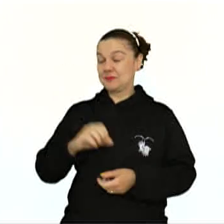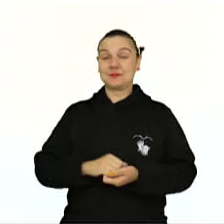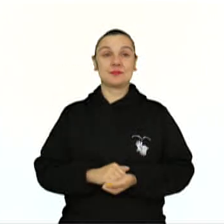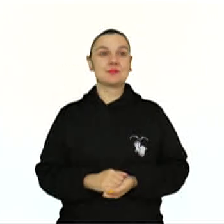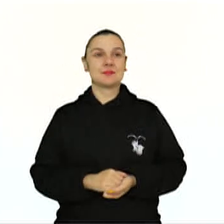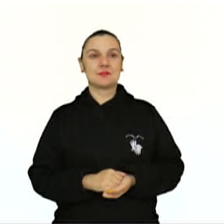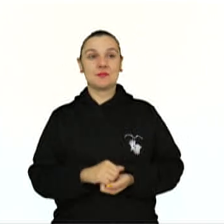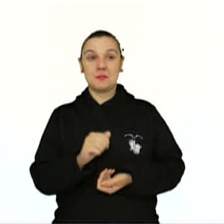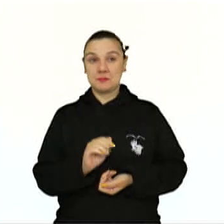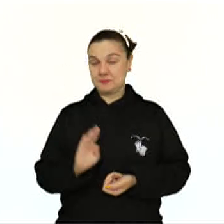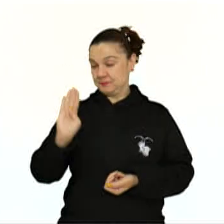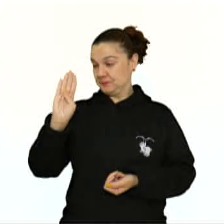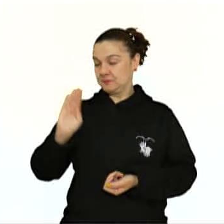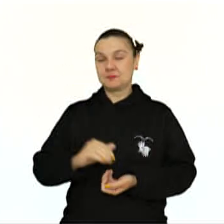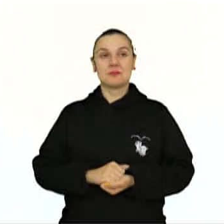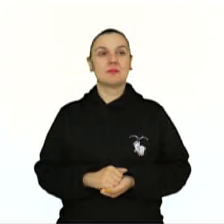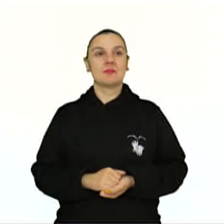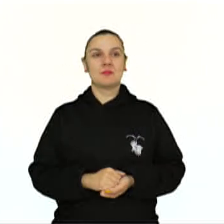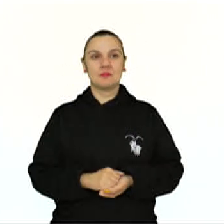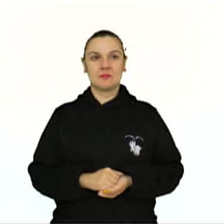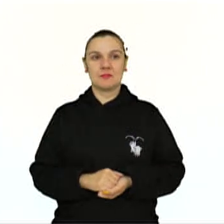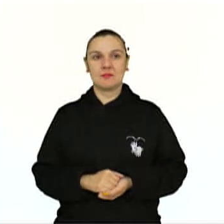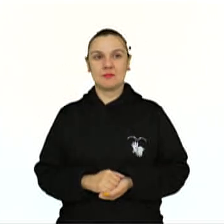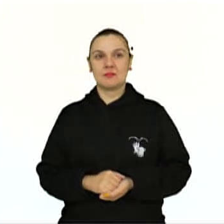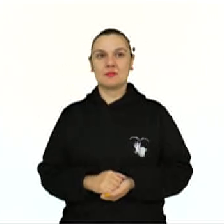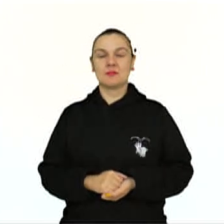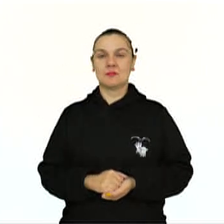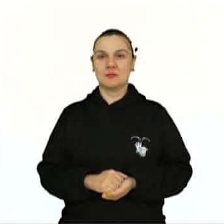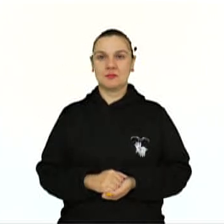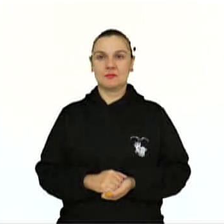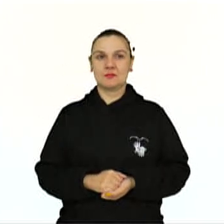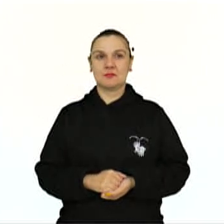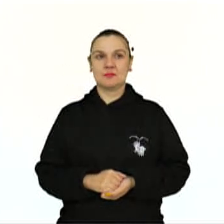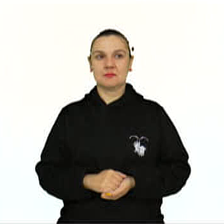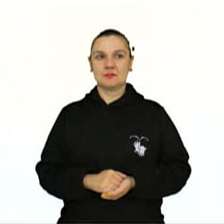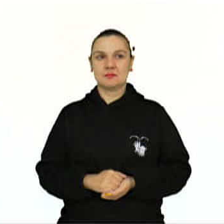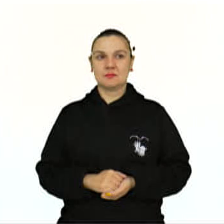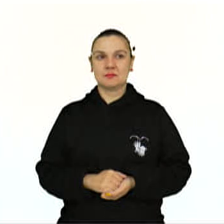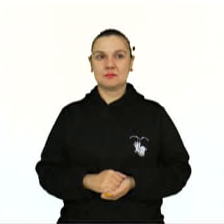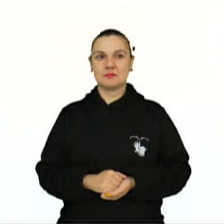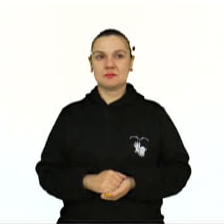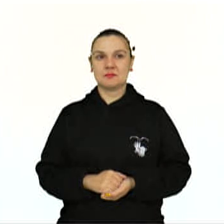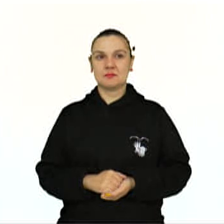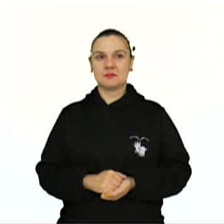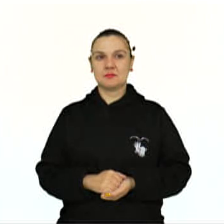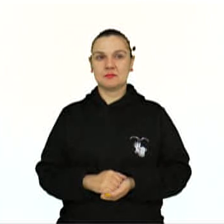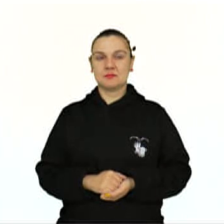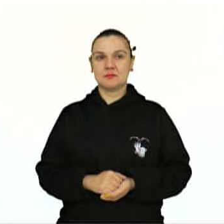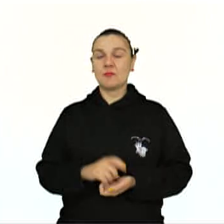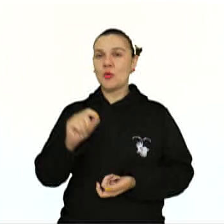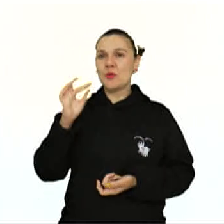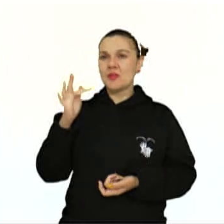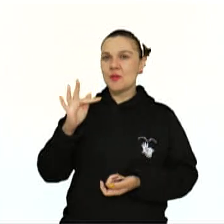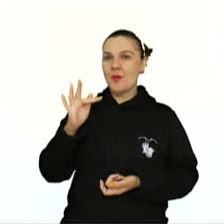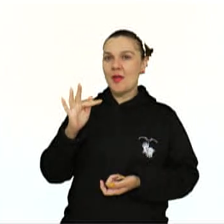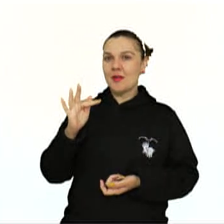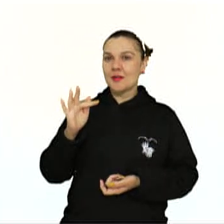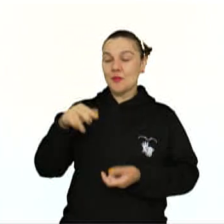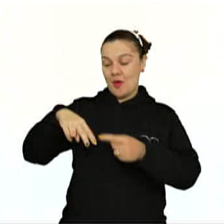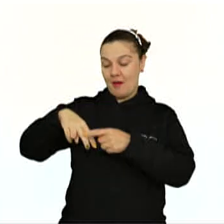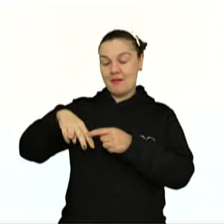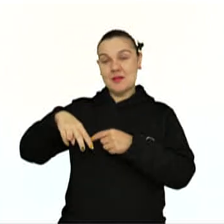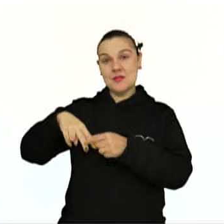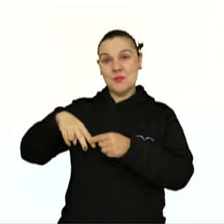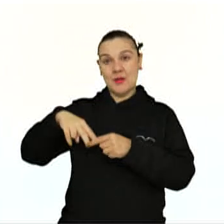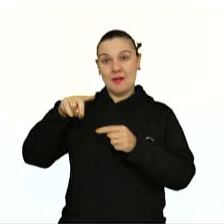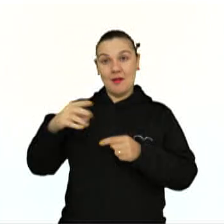duele. Alternativa B. A ti te duelen las pernas. Olha lá, o que está doendo? São as